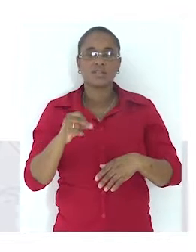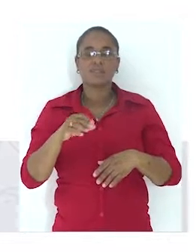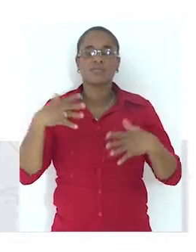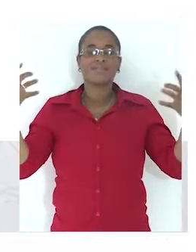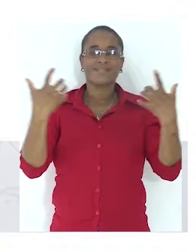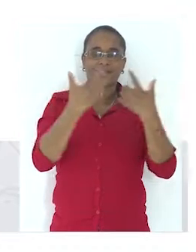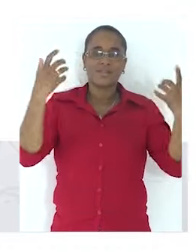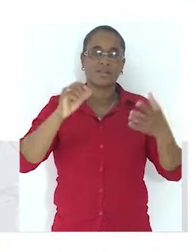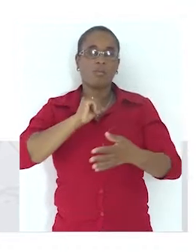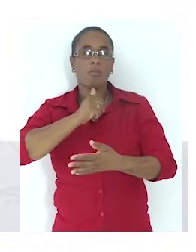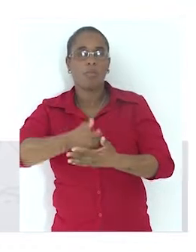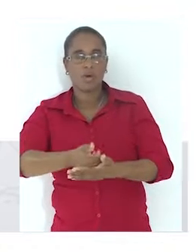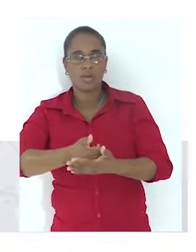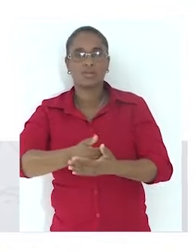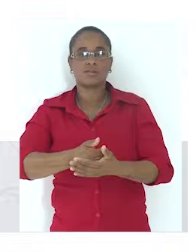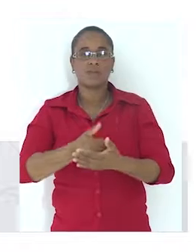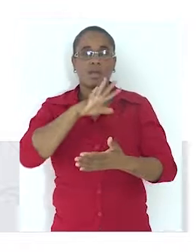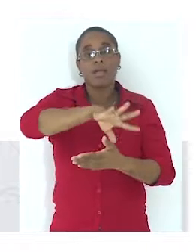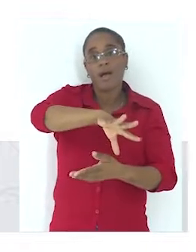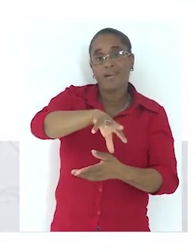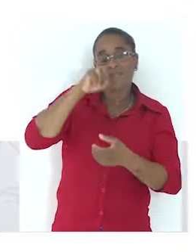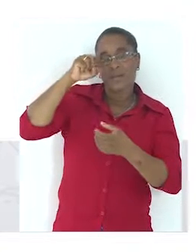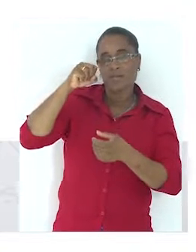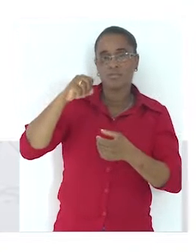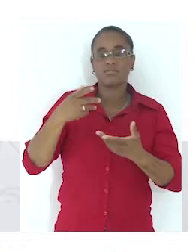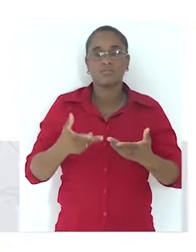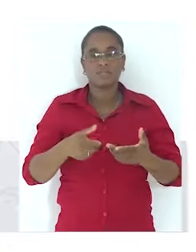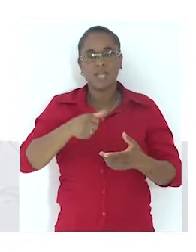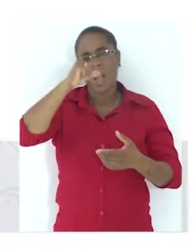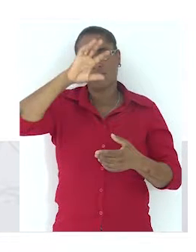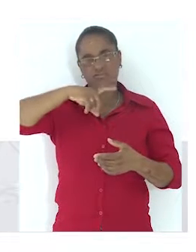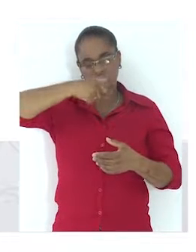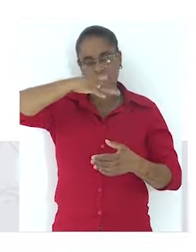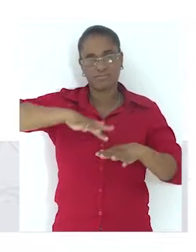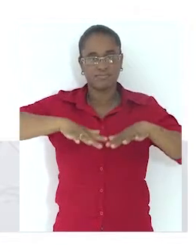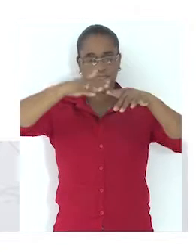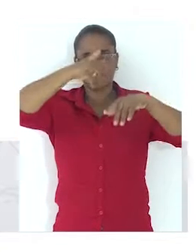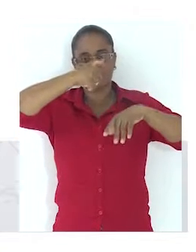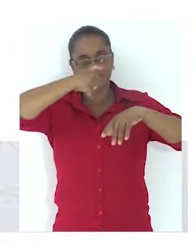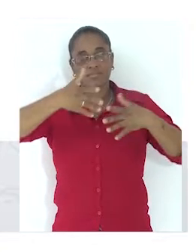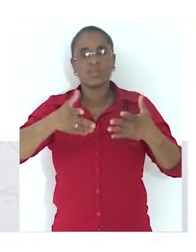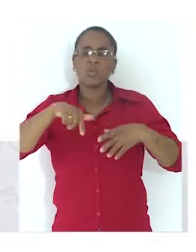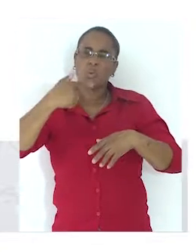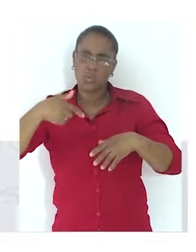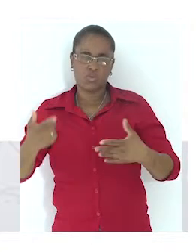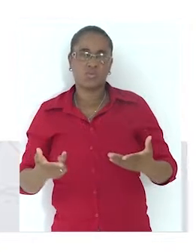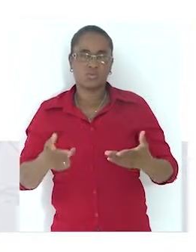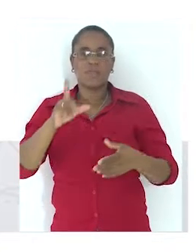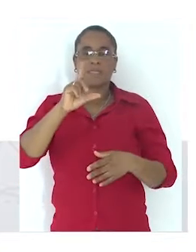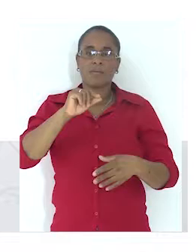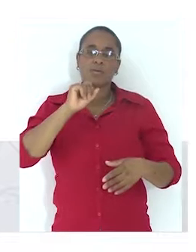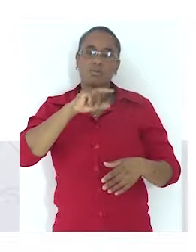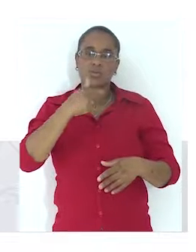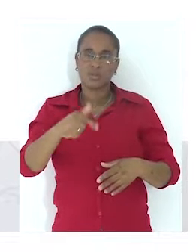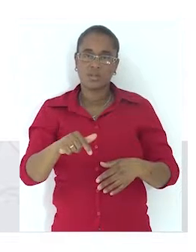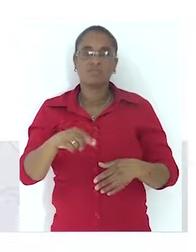mortes, assaltos, enchentes e outros, não é? Podemos também ter uma entrevista jornalística